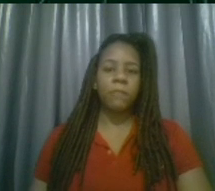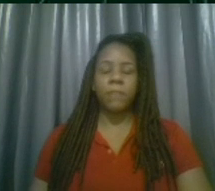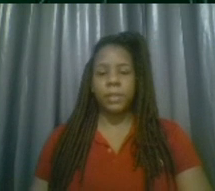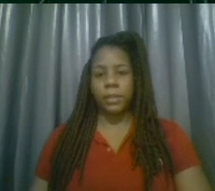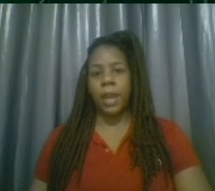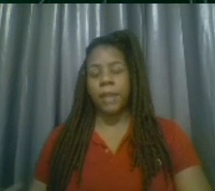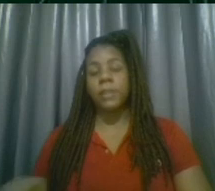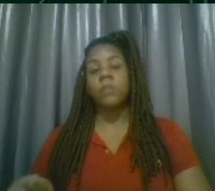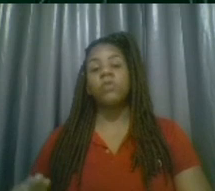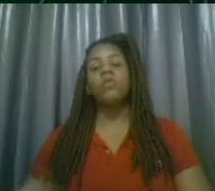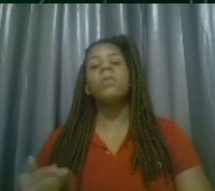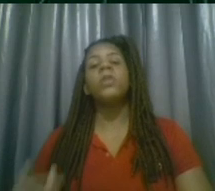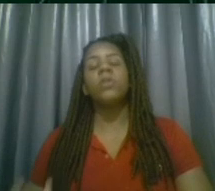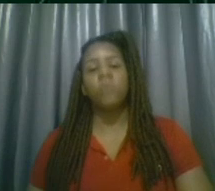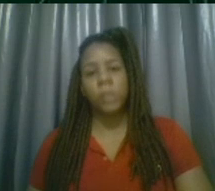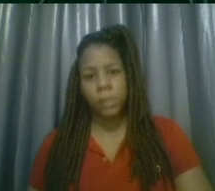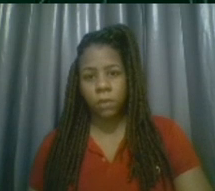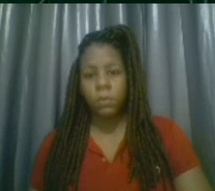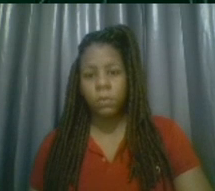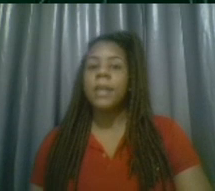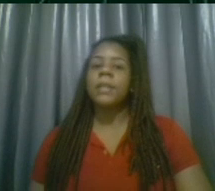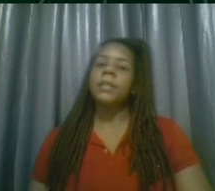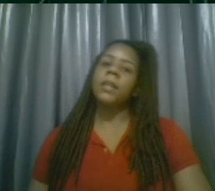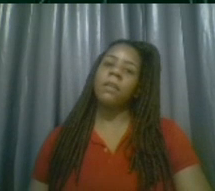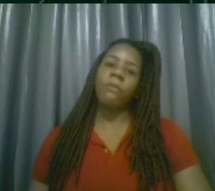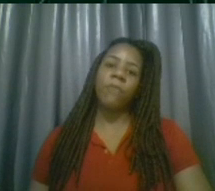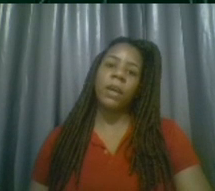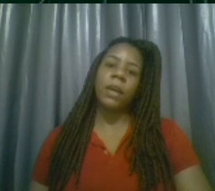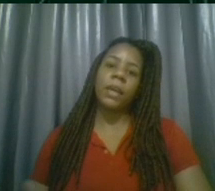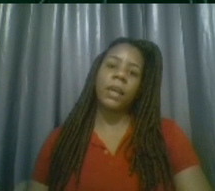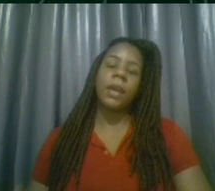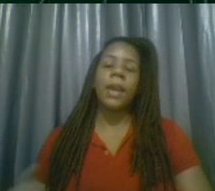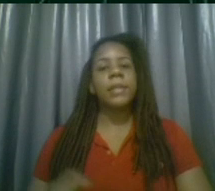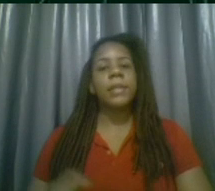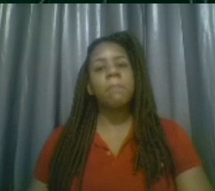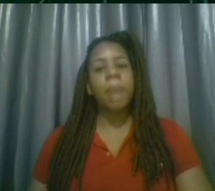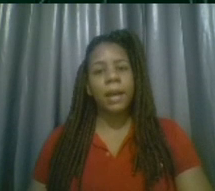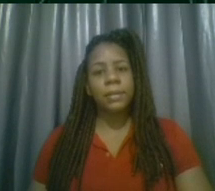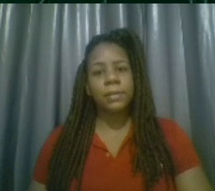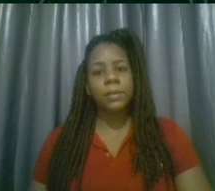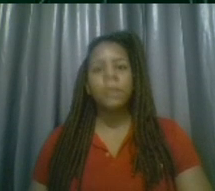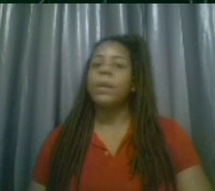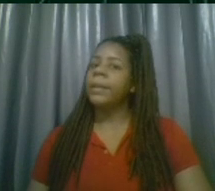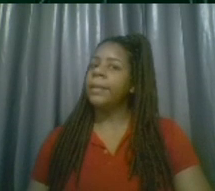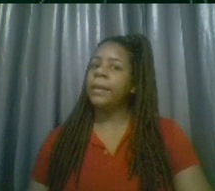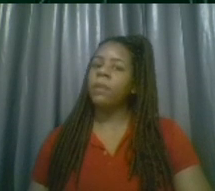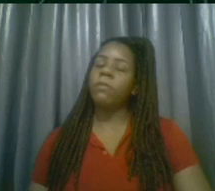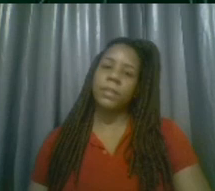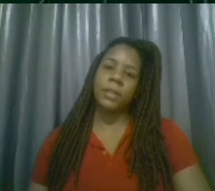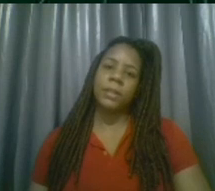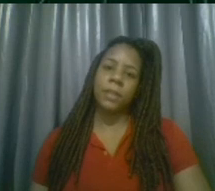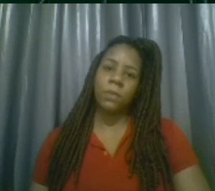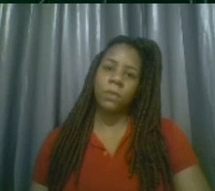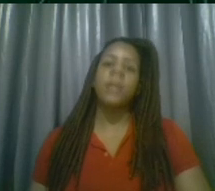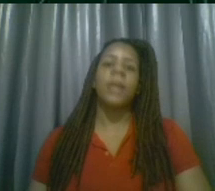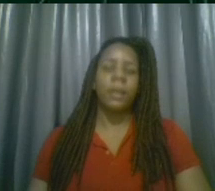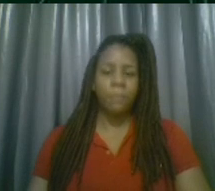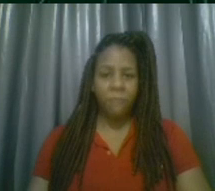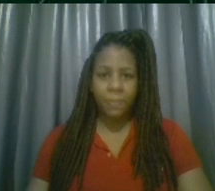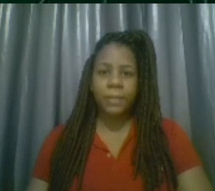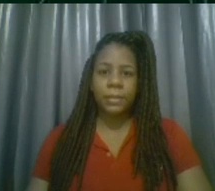conseguir fazer essa substituição, significa que esse mas não vai ser sem o